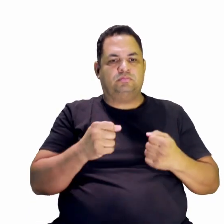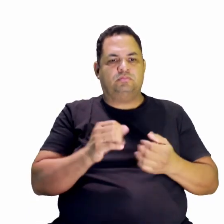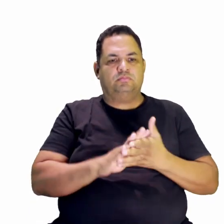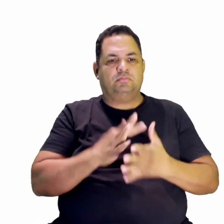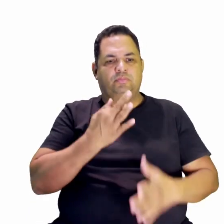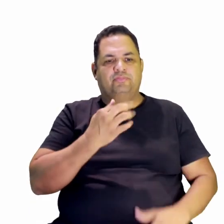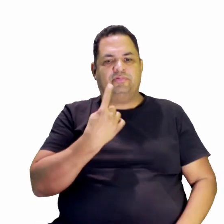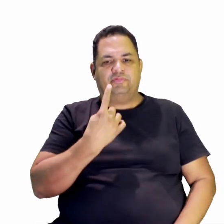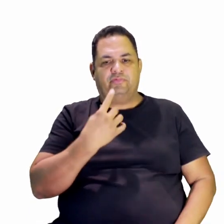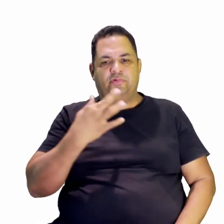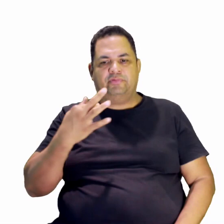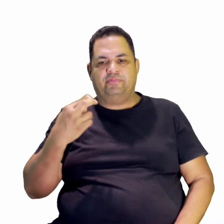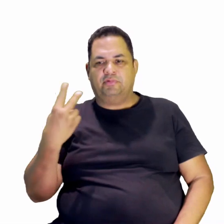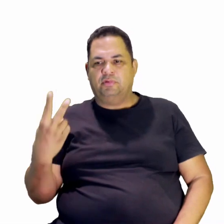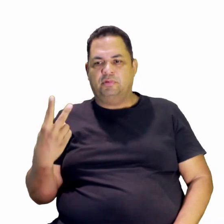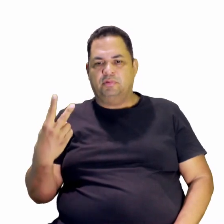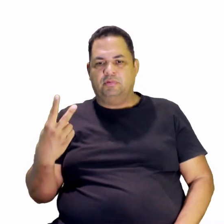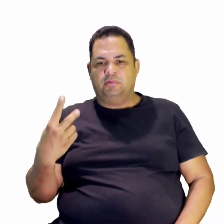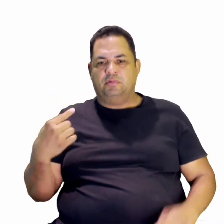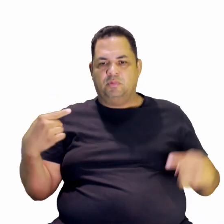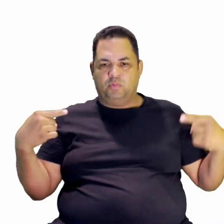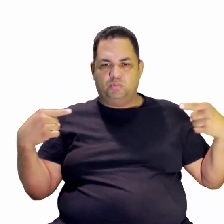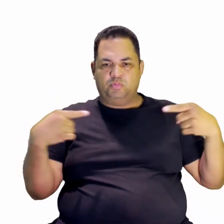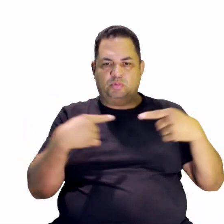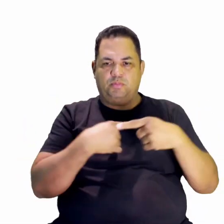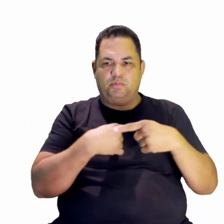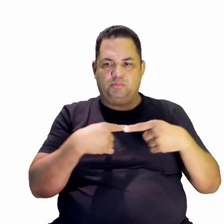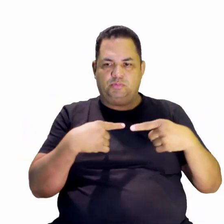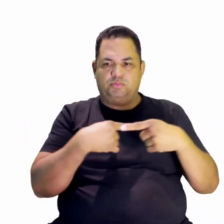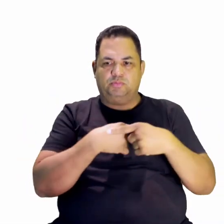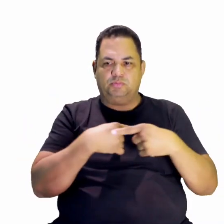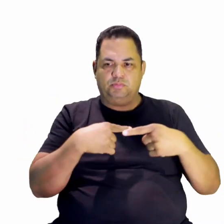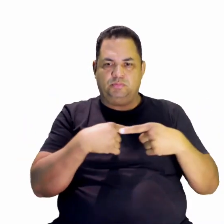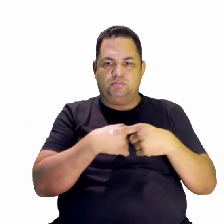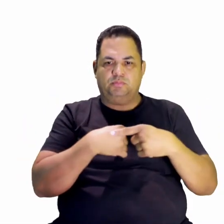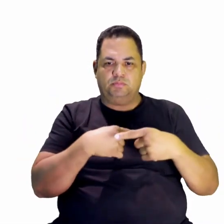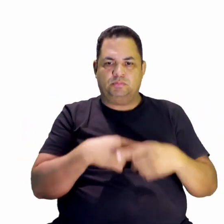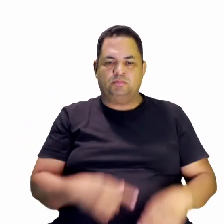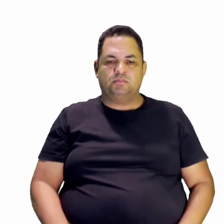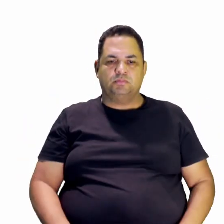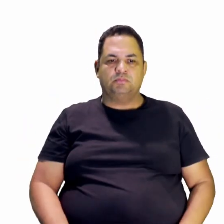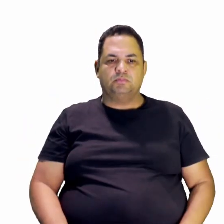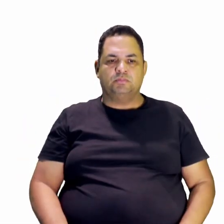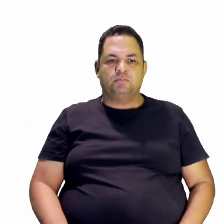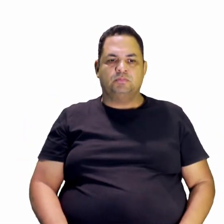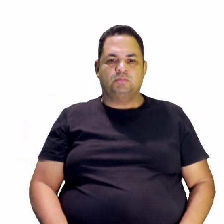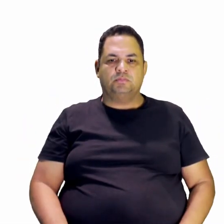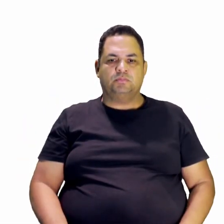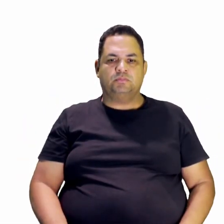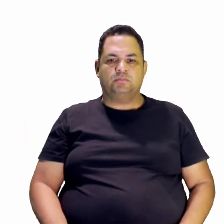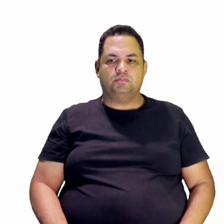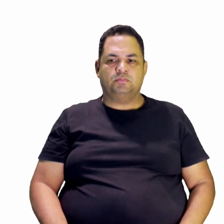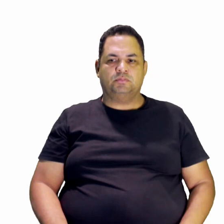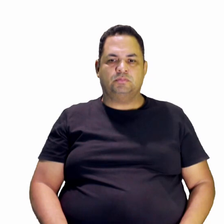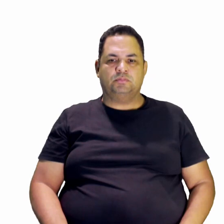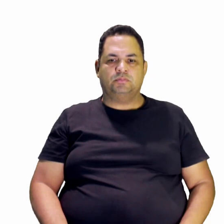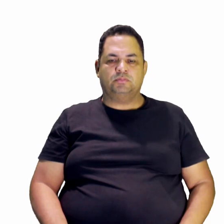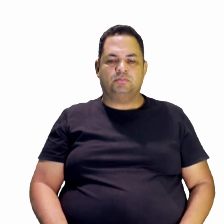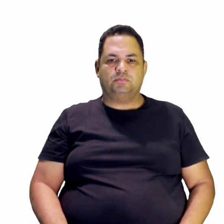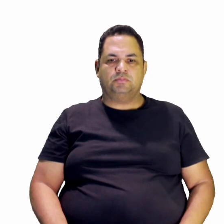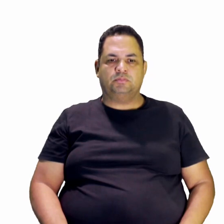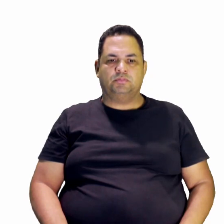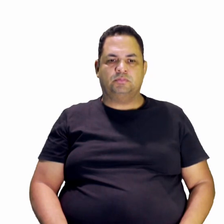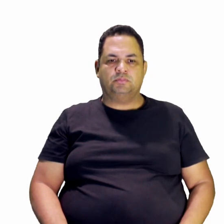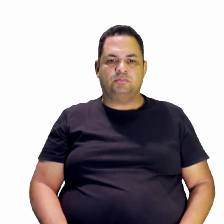F1 e o F2, eles estão em sentidos opostos, né? Então, são vetores resultantes parciais. Aqui